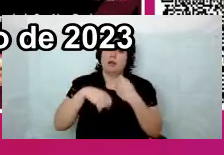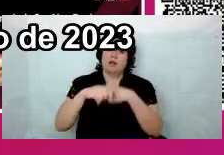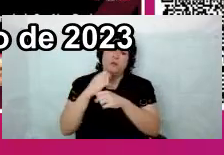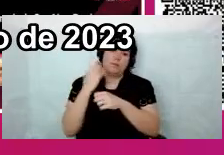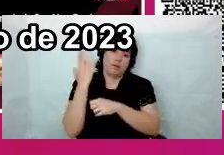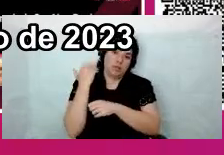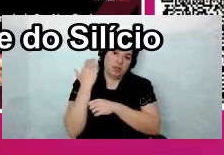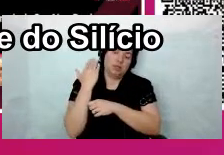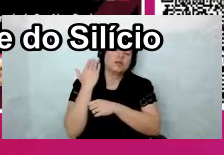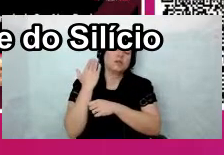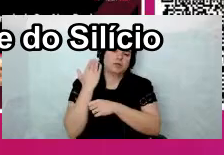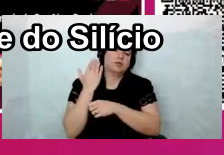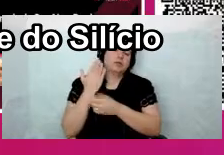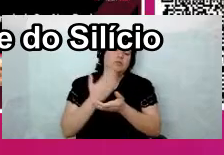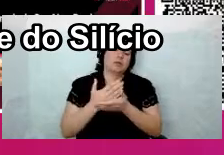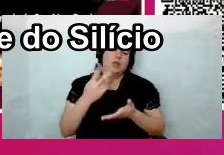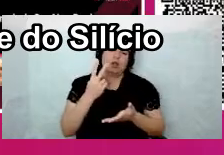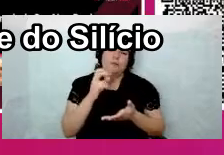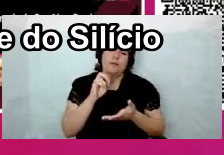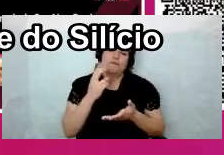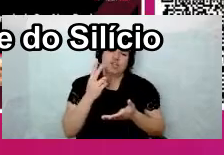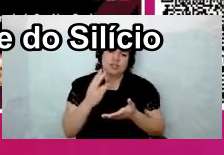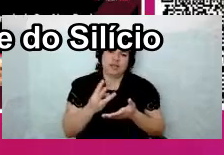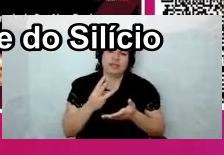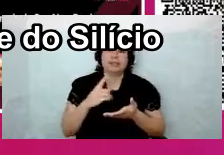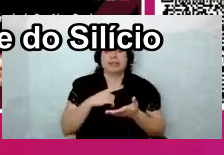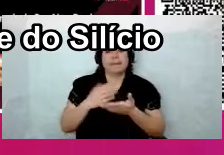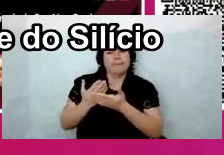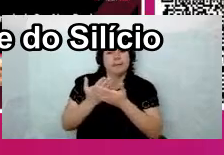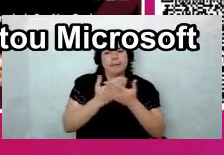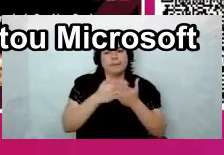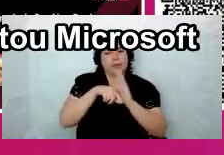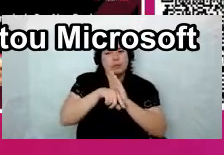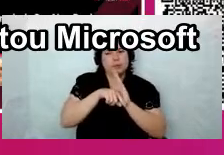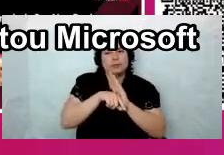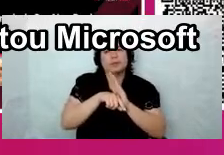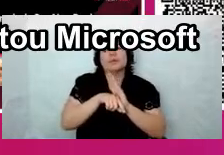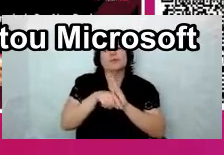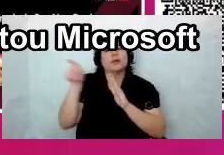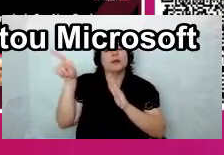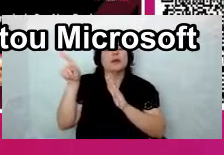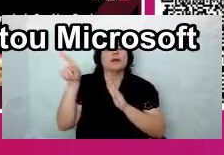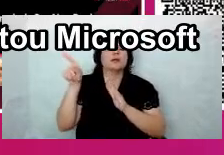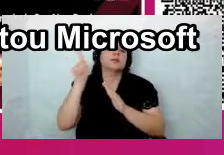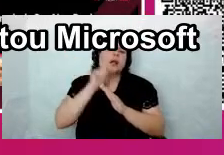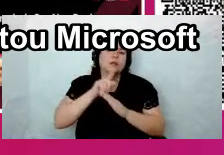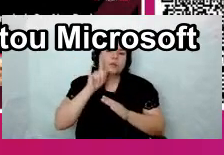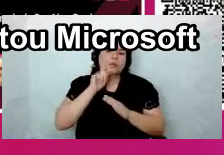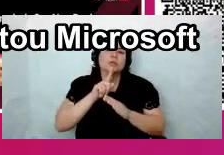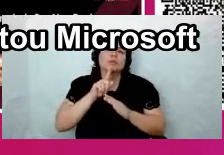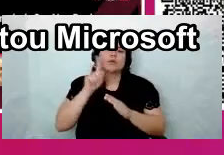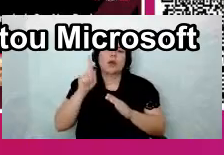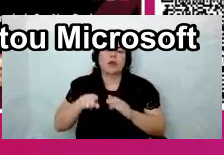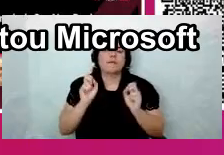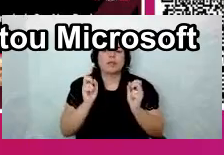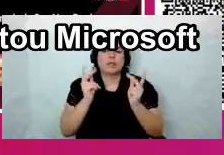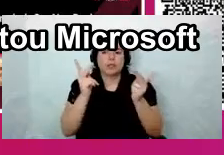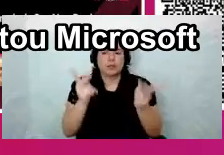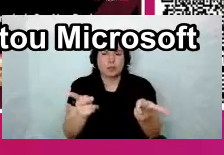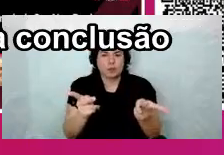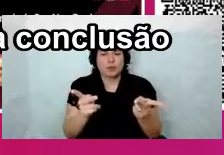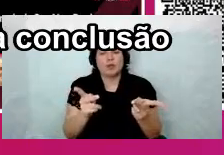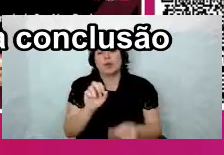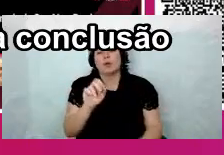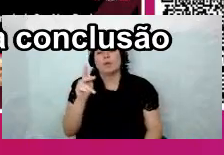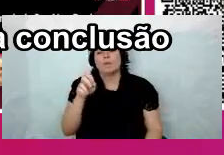de 23, a gente fez aqui um tour pelo Vale do Silício, a gente visitou OpenAI, a gente